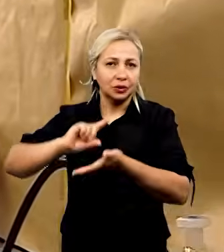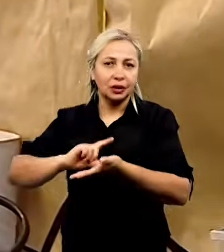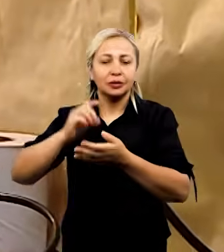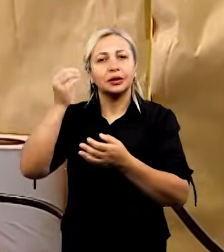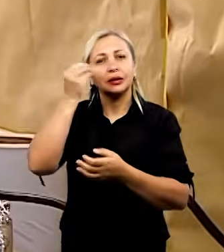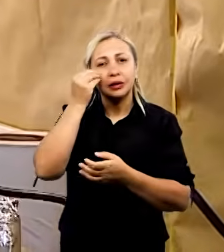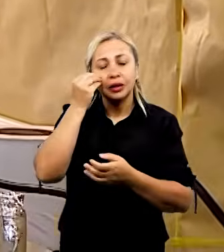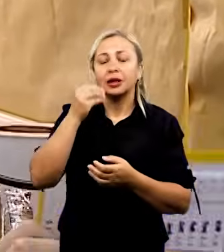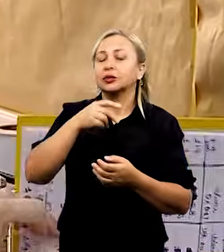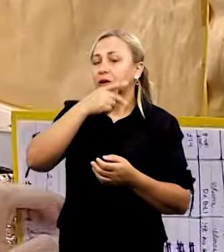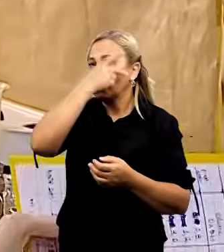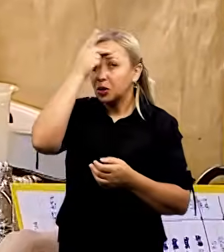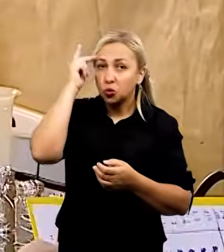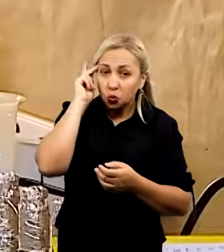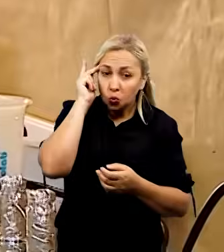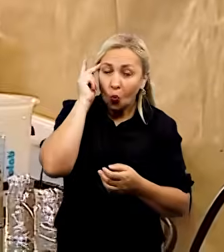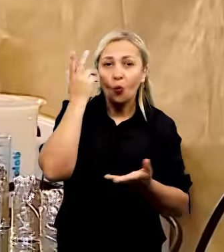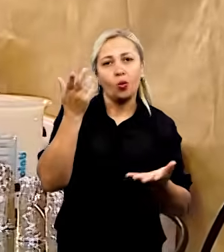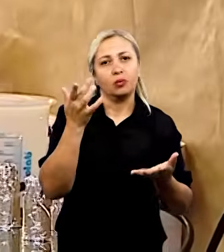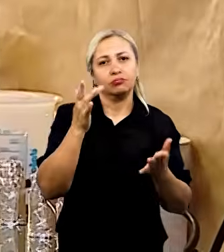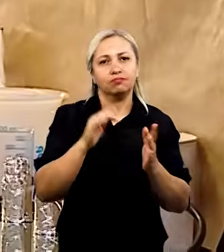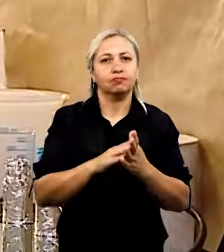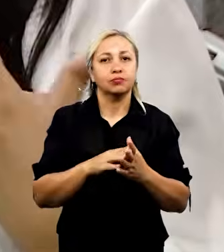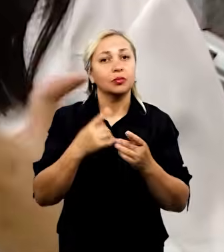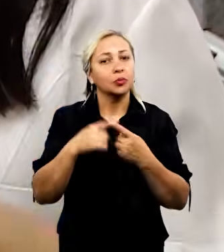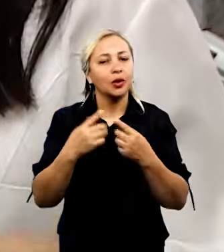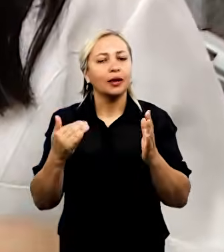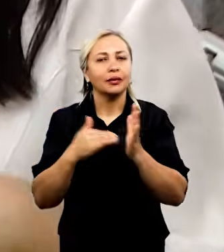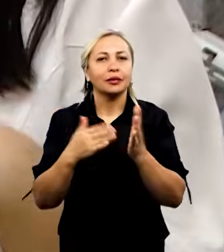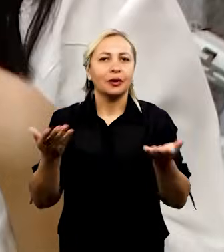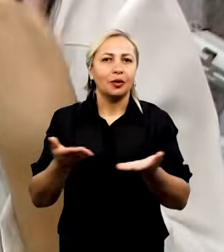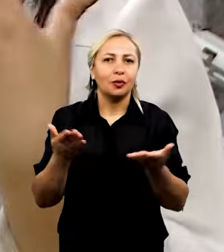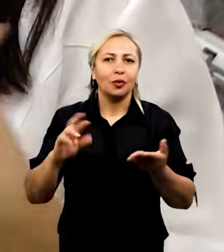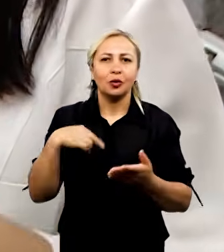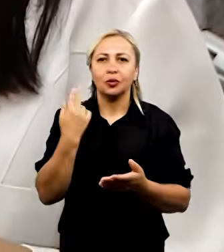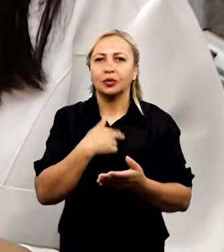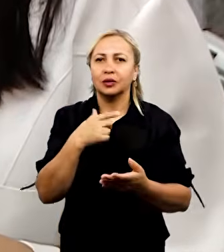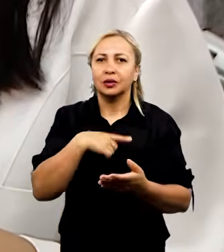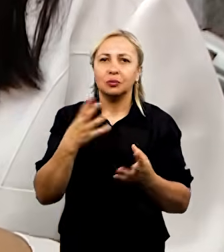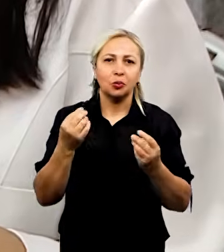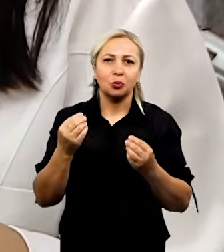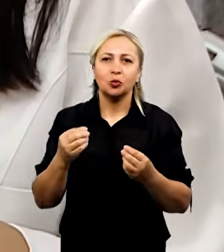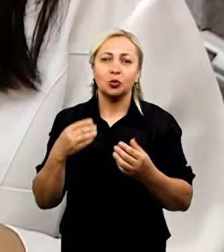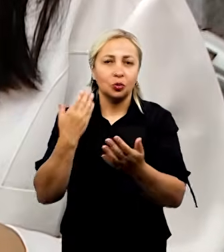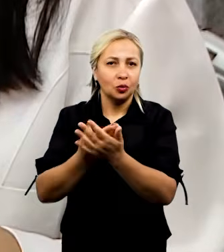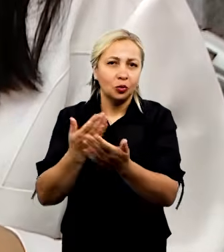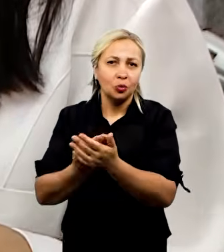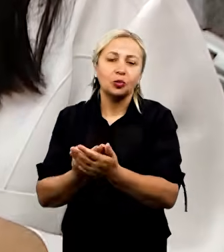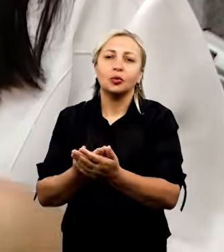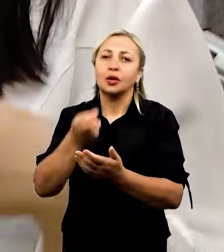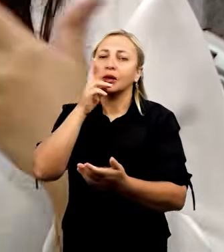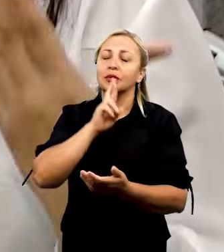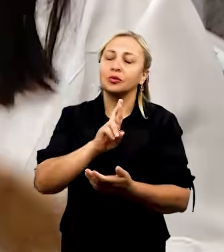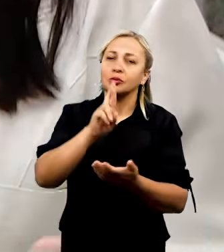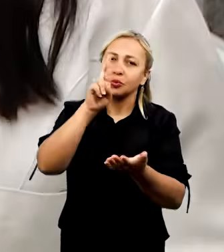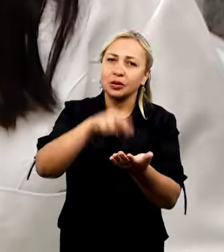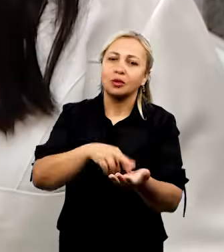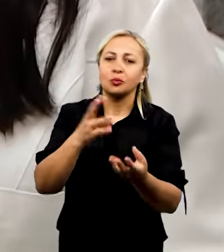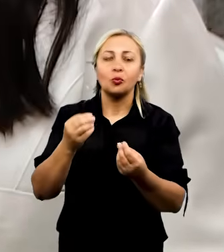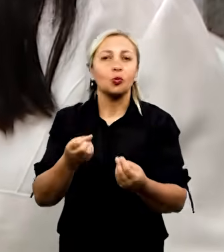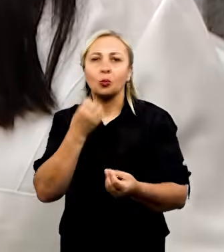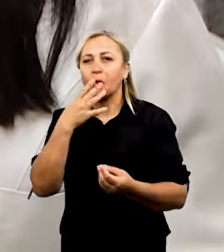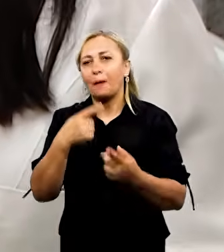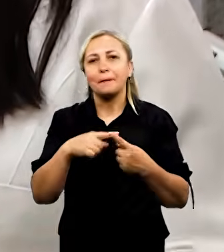humanos, porque até então nós temos muitos estudos, resultados muito promissores, mas ainda são estudos em